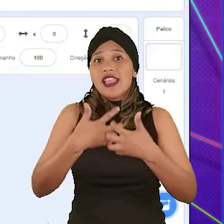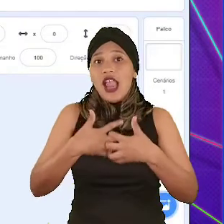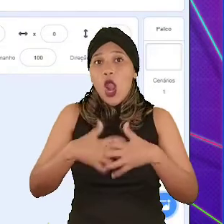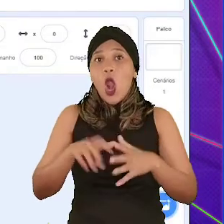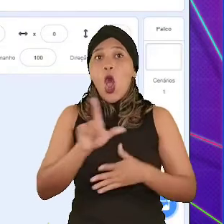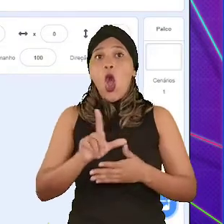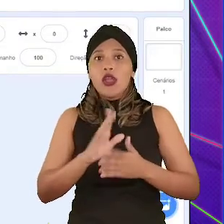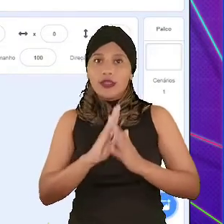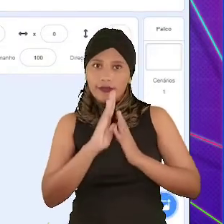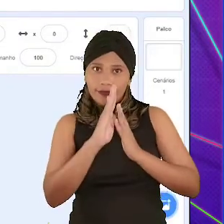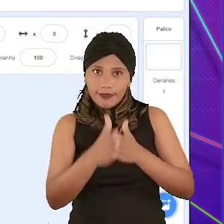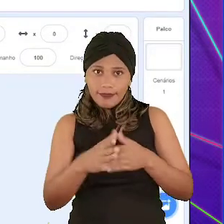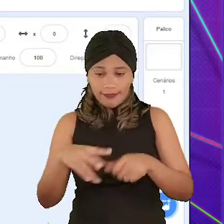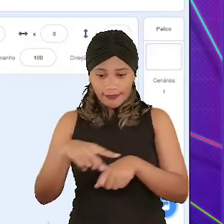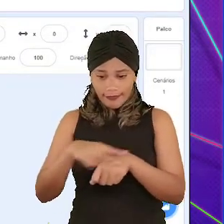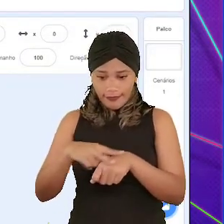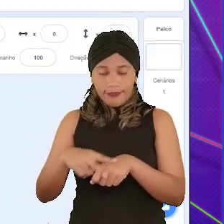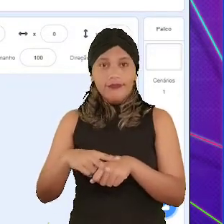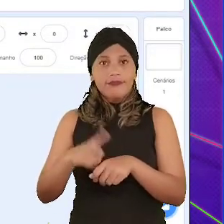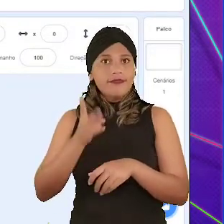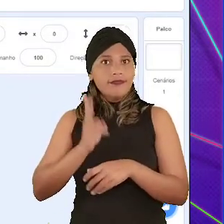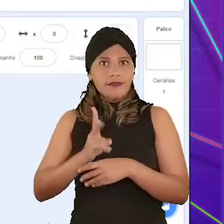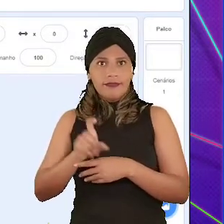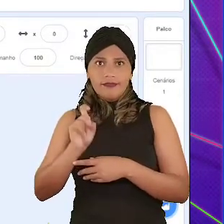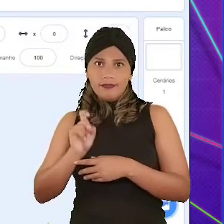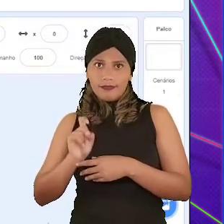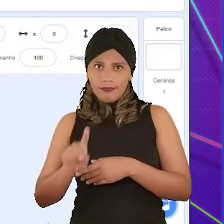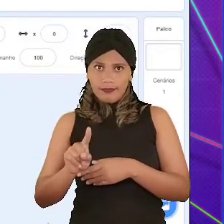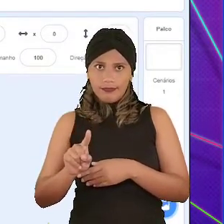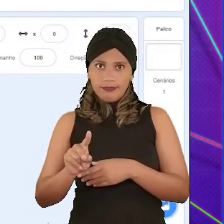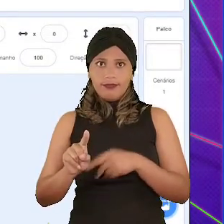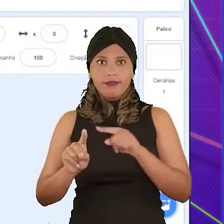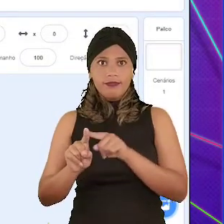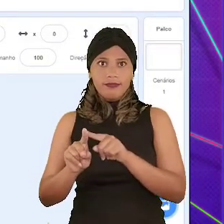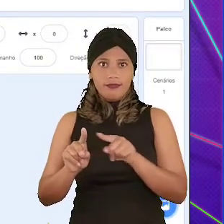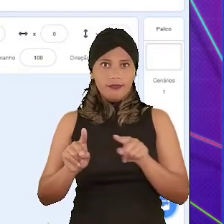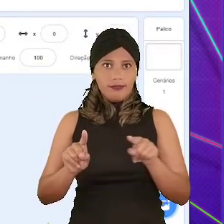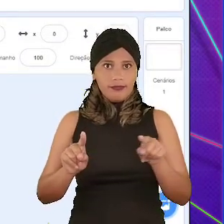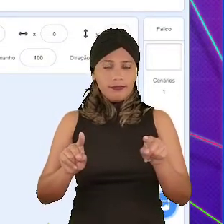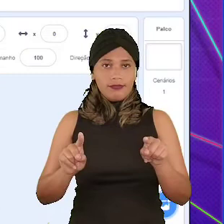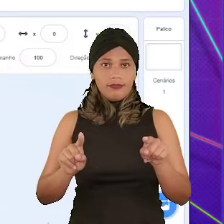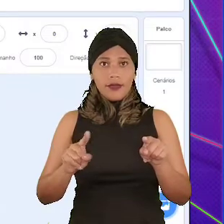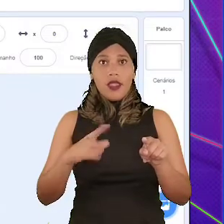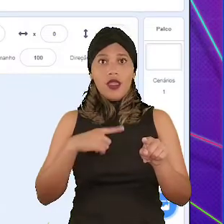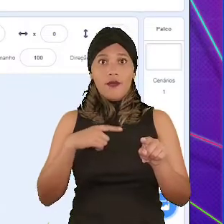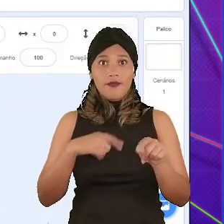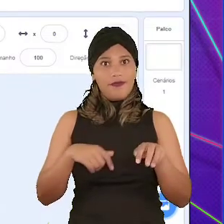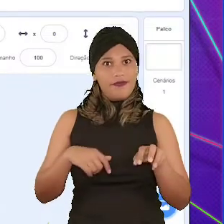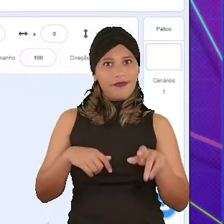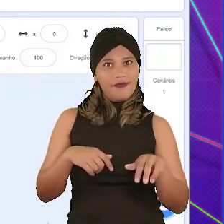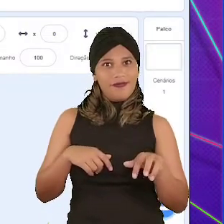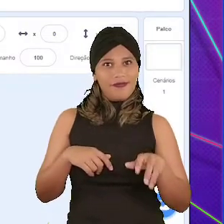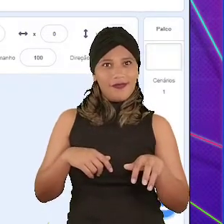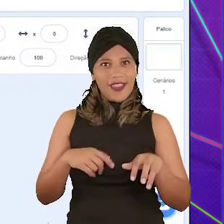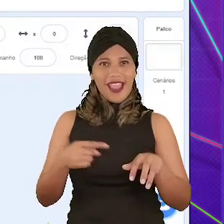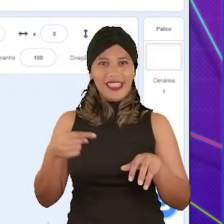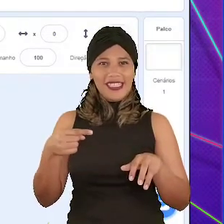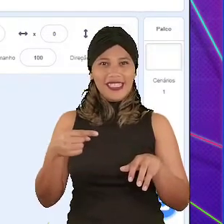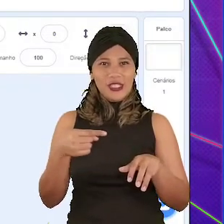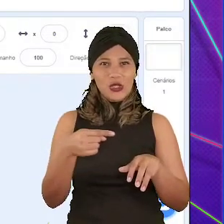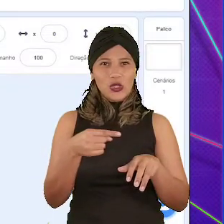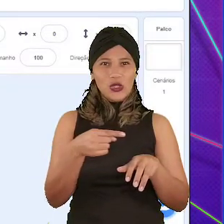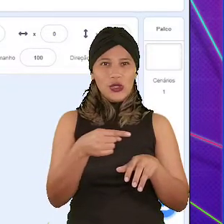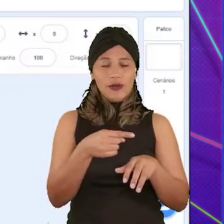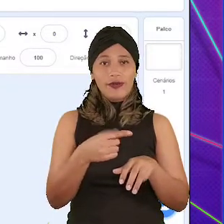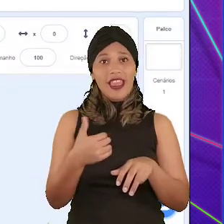então a sequência lógica quando a bandeira Verde porque cada sempre se a tecla seta para direita tiver pressionada então